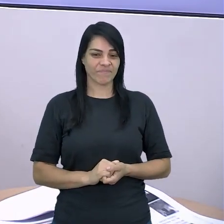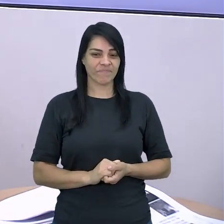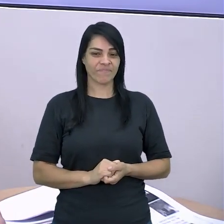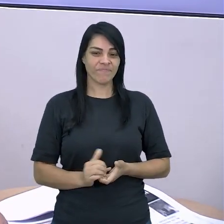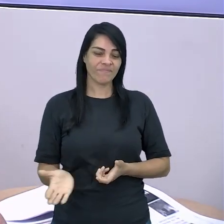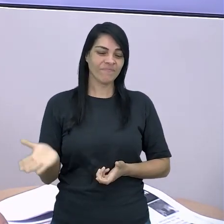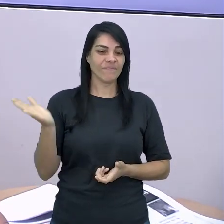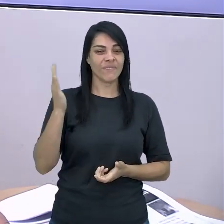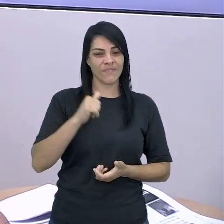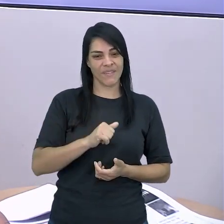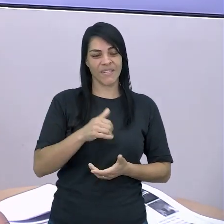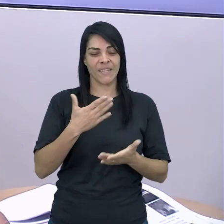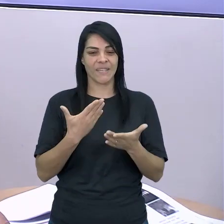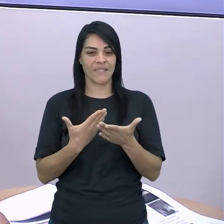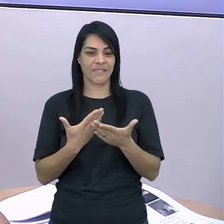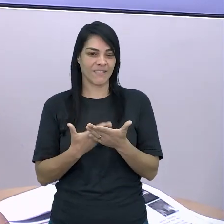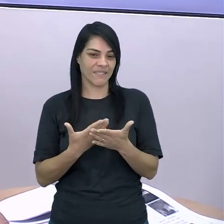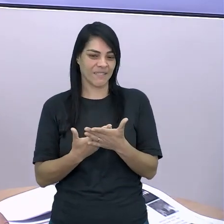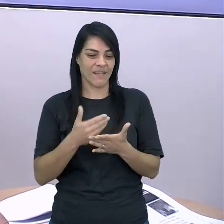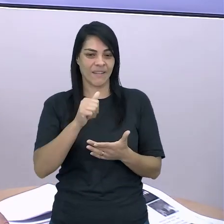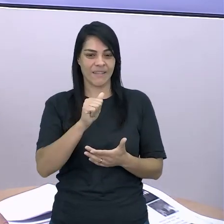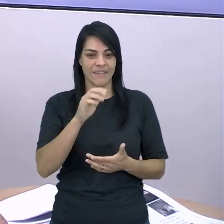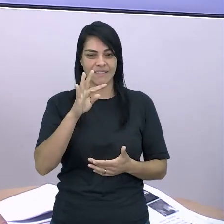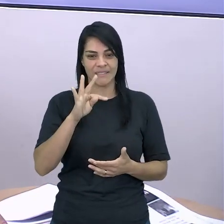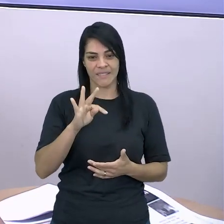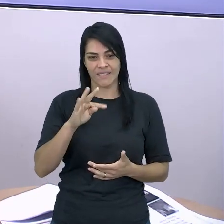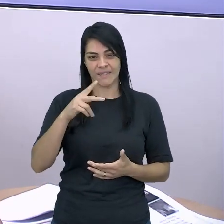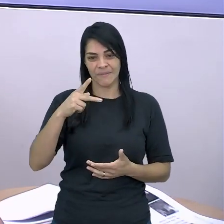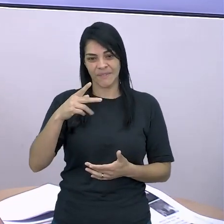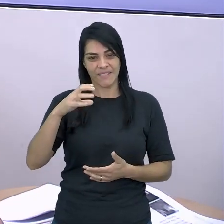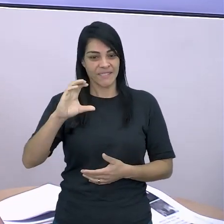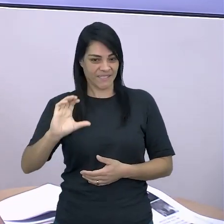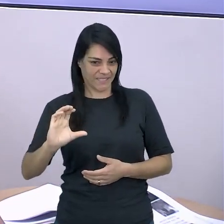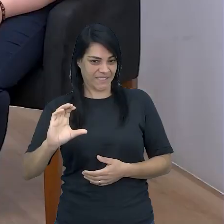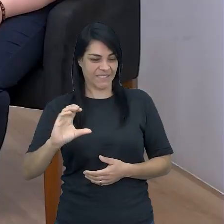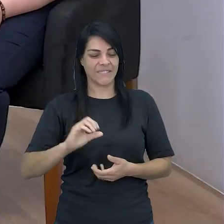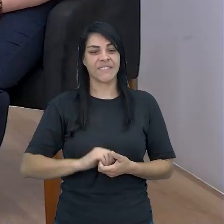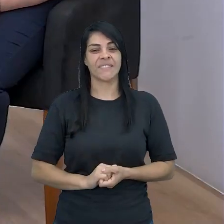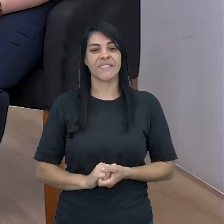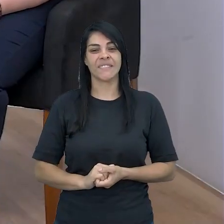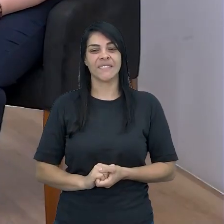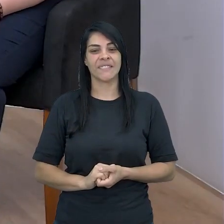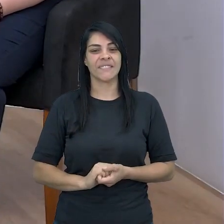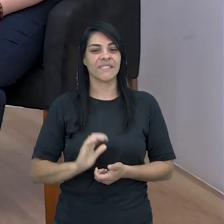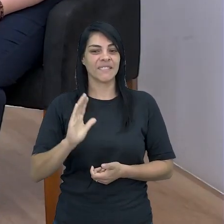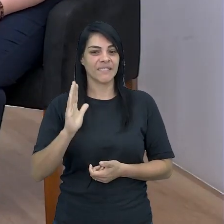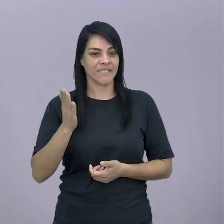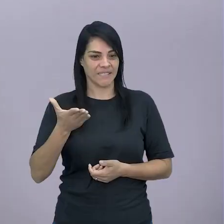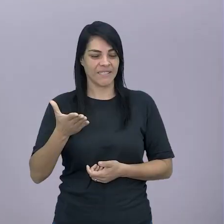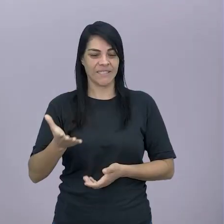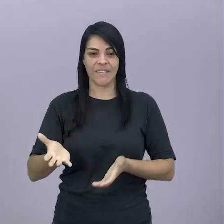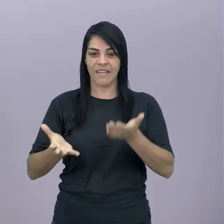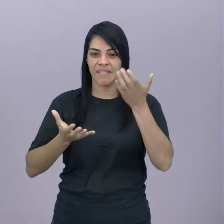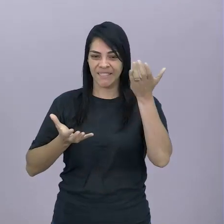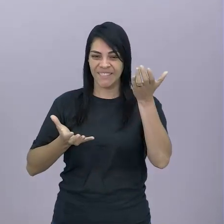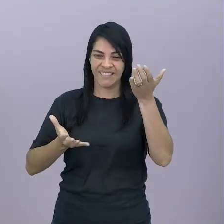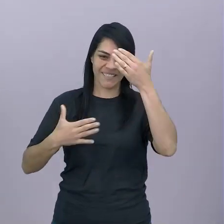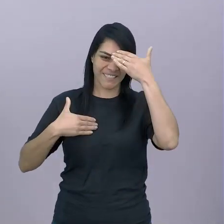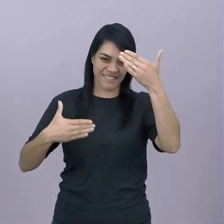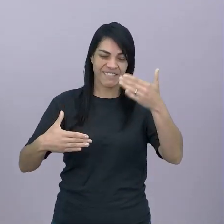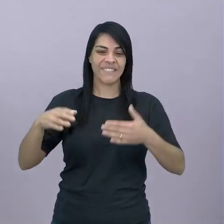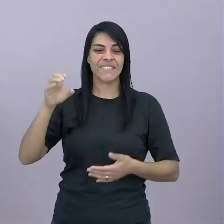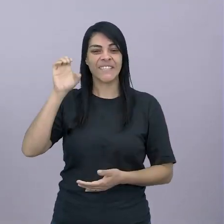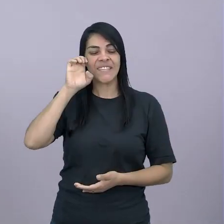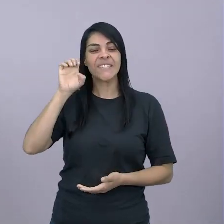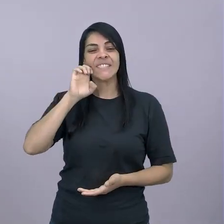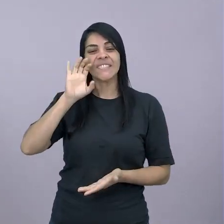bora lá para mais uma TPC, gente. Muito bom. Já quero agradecer aqui a Elisângela, né, que está fazendo